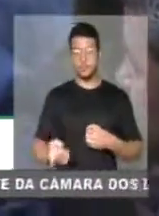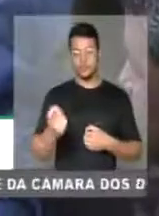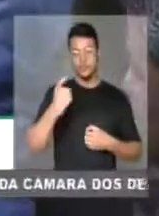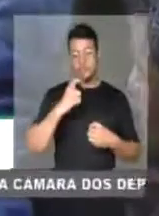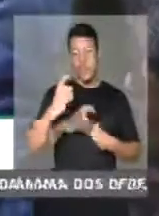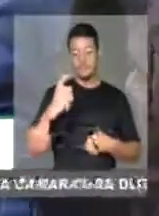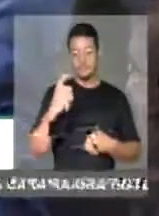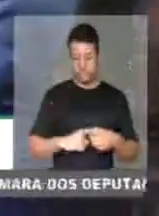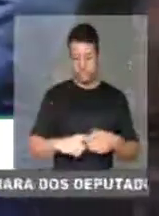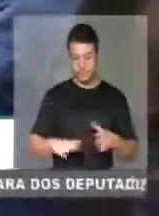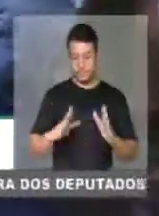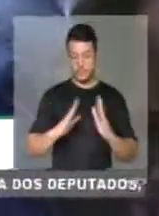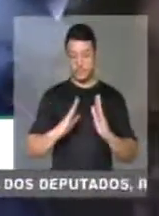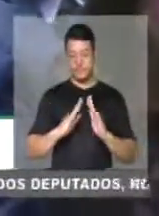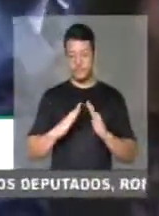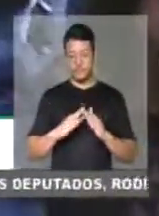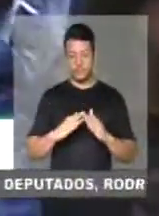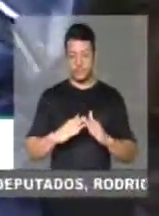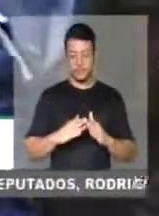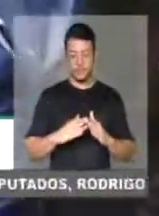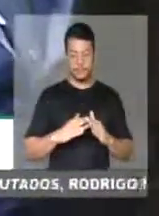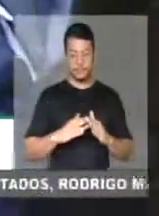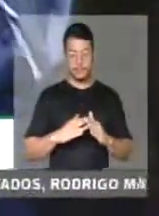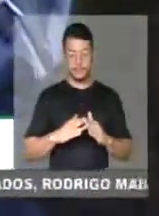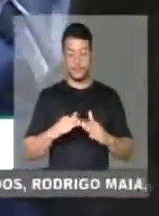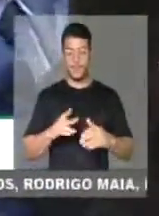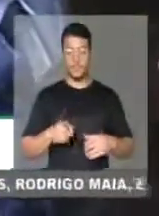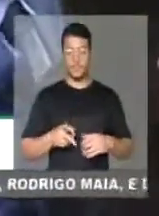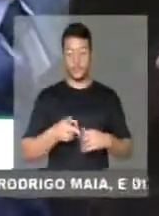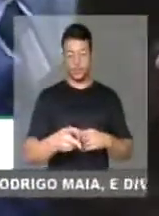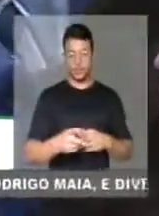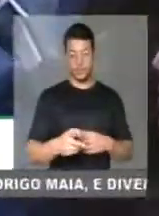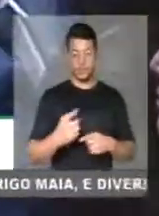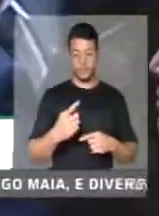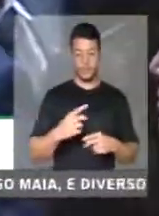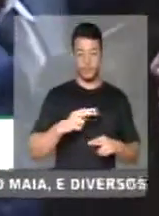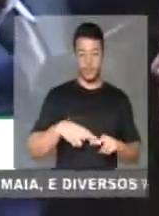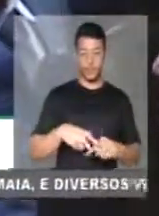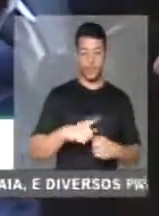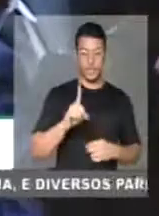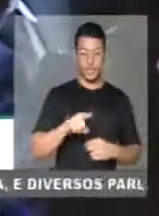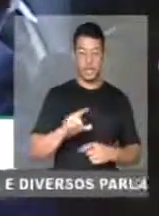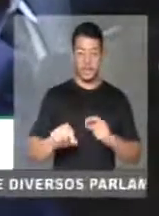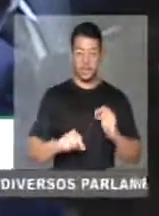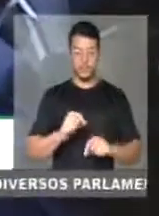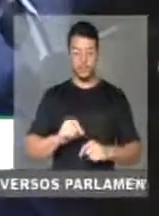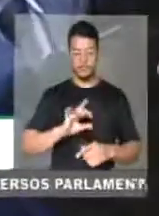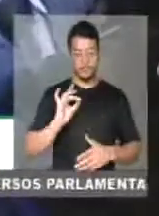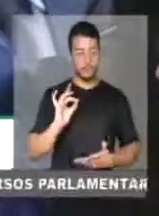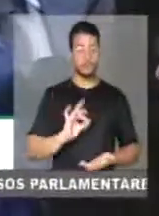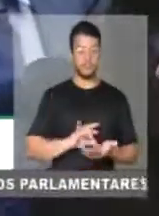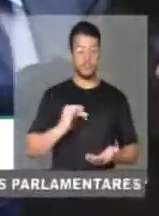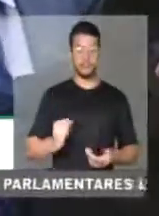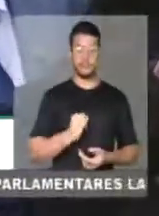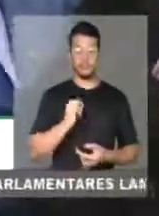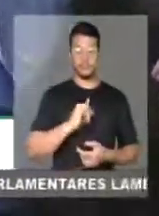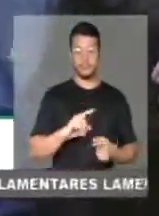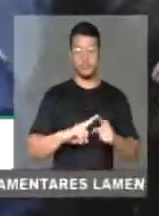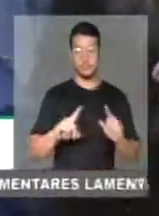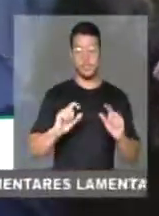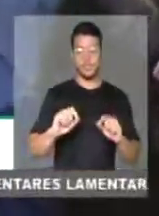retorno aos seus imóveis e ali permanecer, porque o fazem de forma legítima. Só que